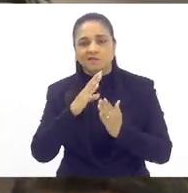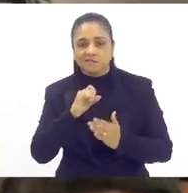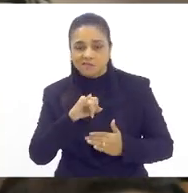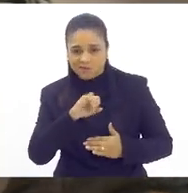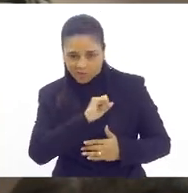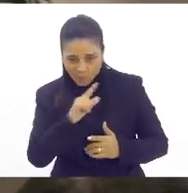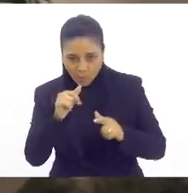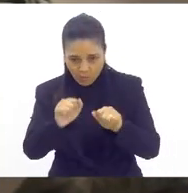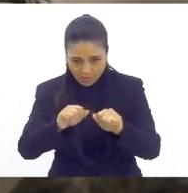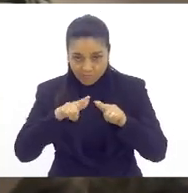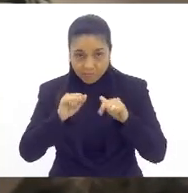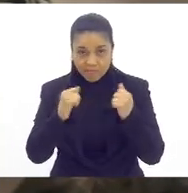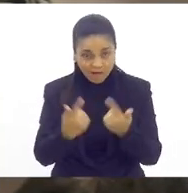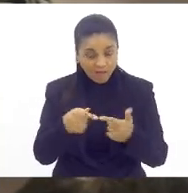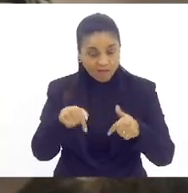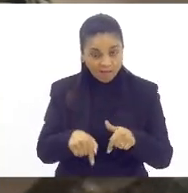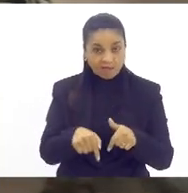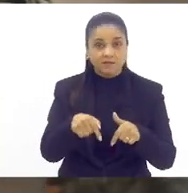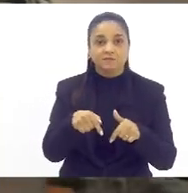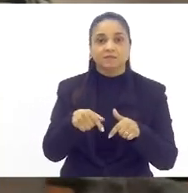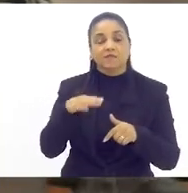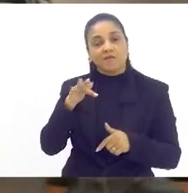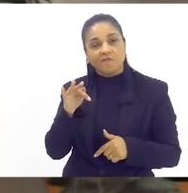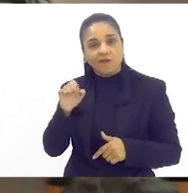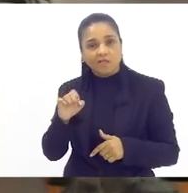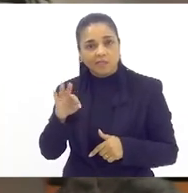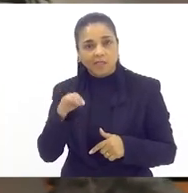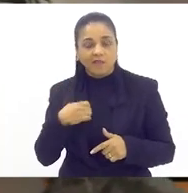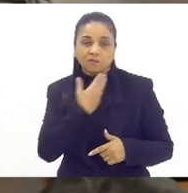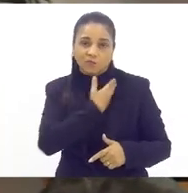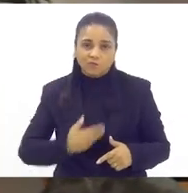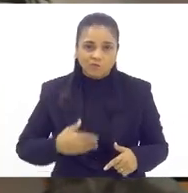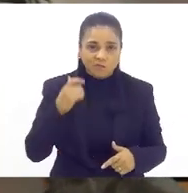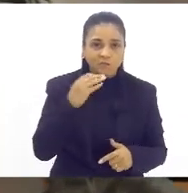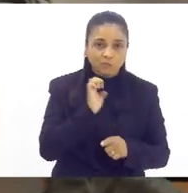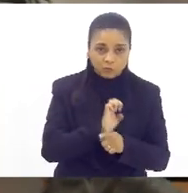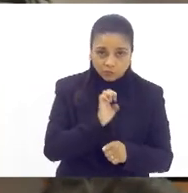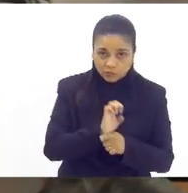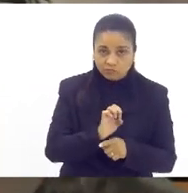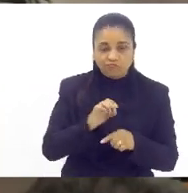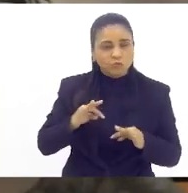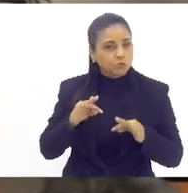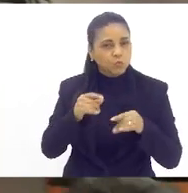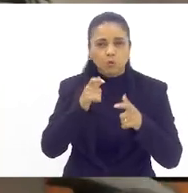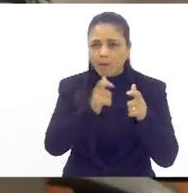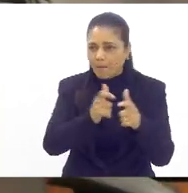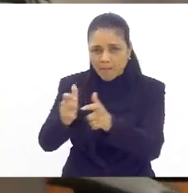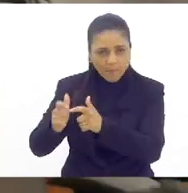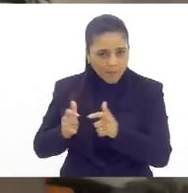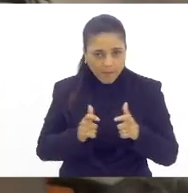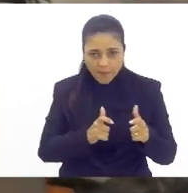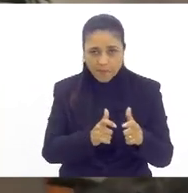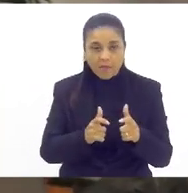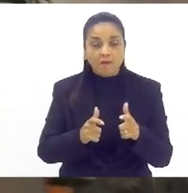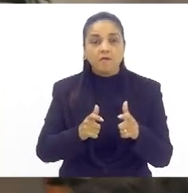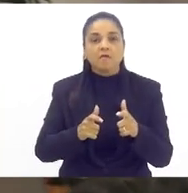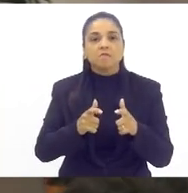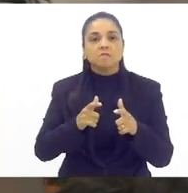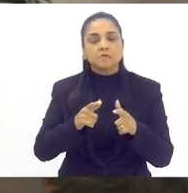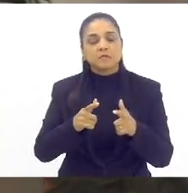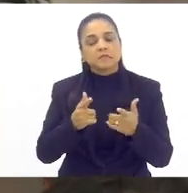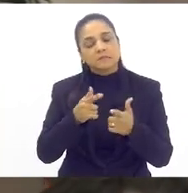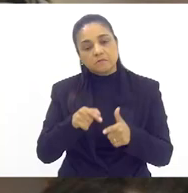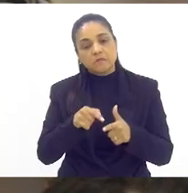presidência da Faetec aqui nessa casa na alerj no governo do estado em todas as instâncias para que essa situação